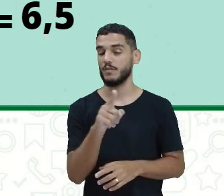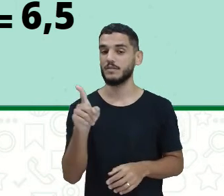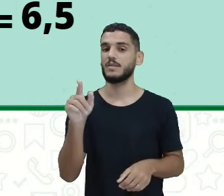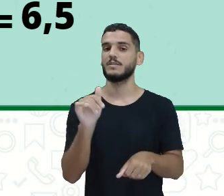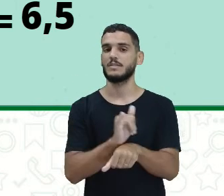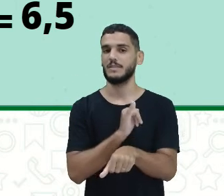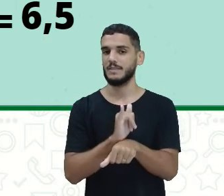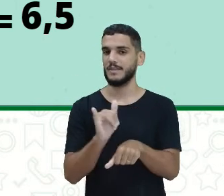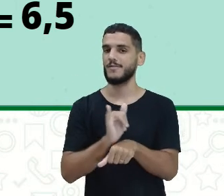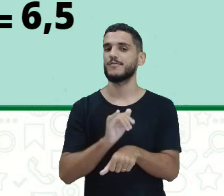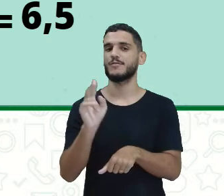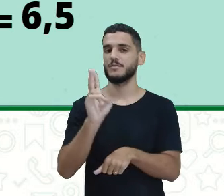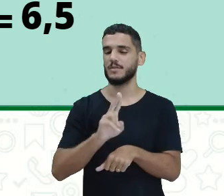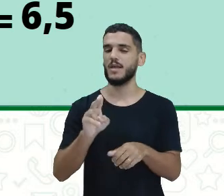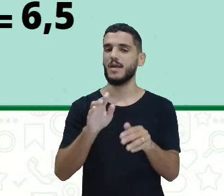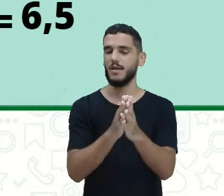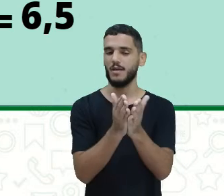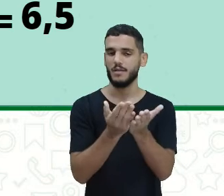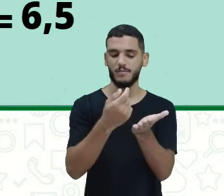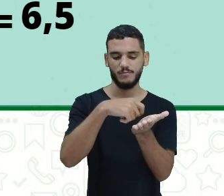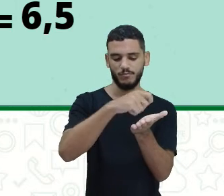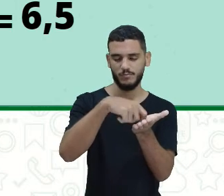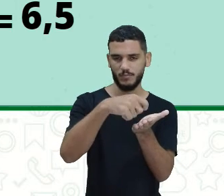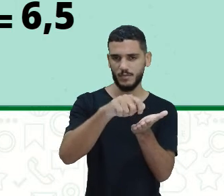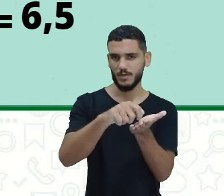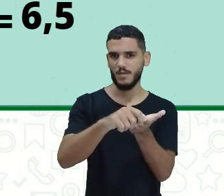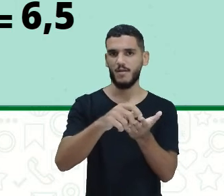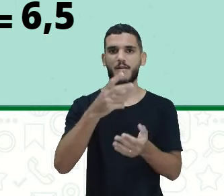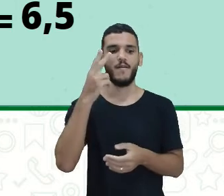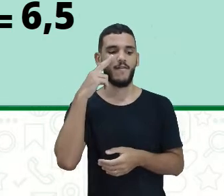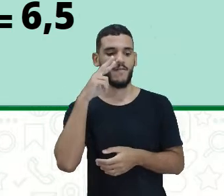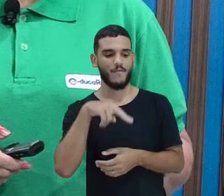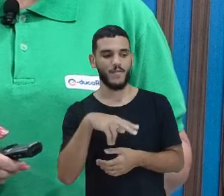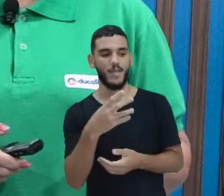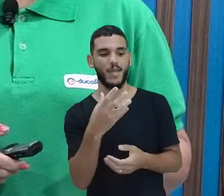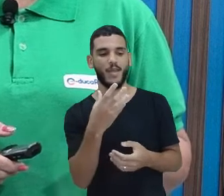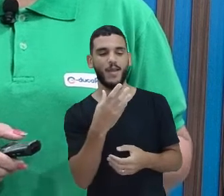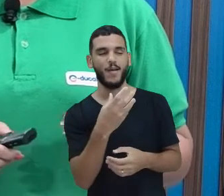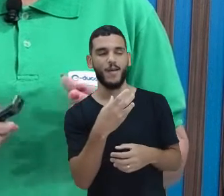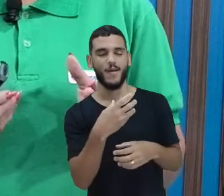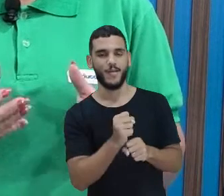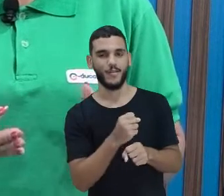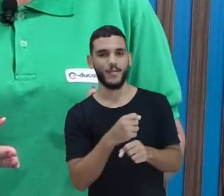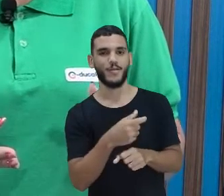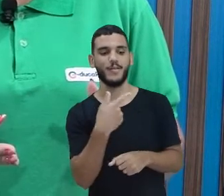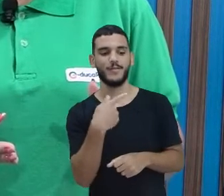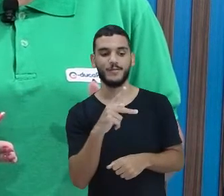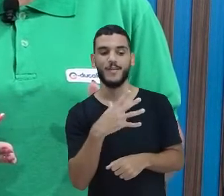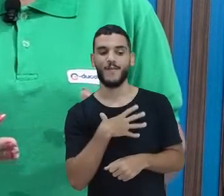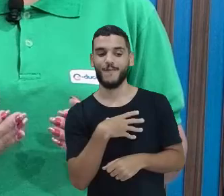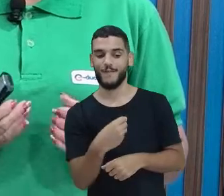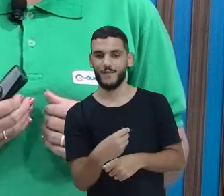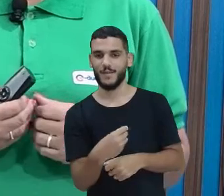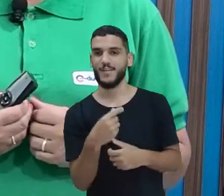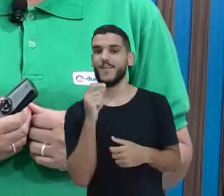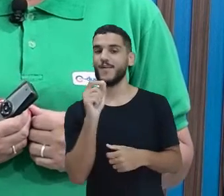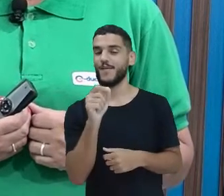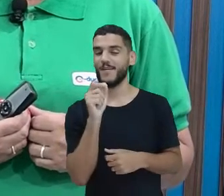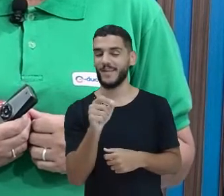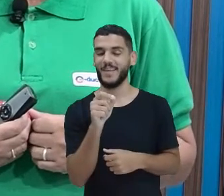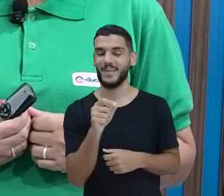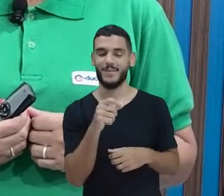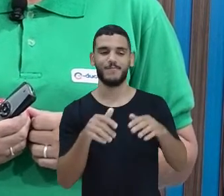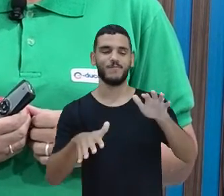o caderninho do seu filho, ver quais são as notas dele, né? e fazer essa média, porque você já vai ter